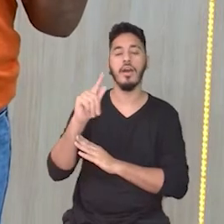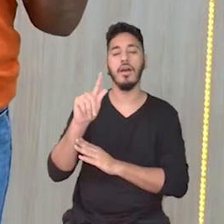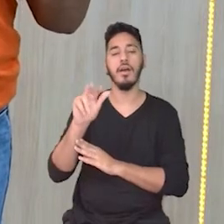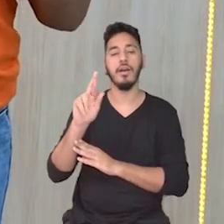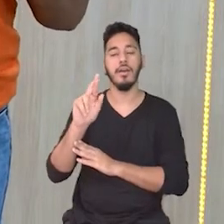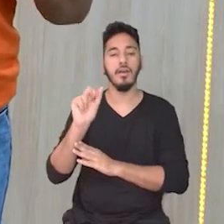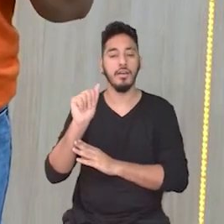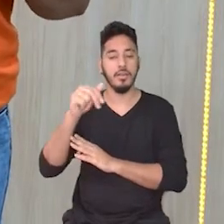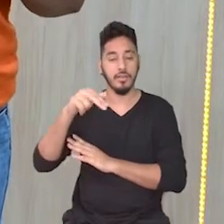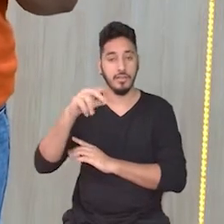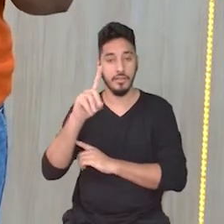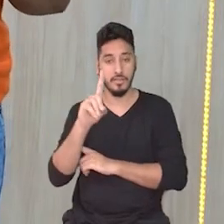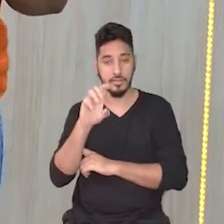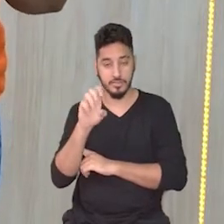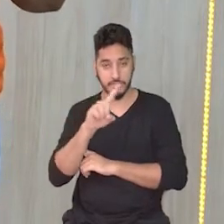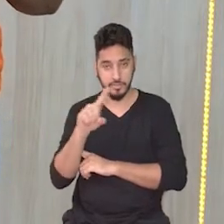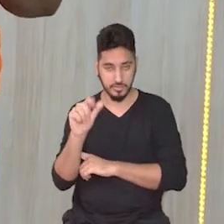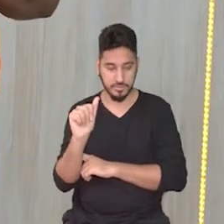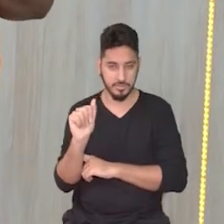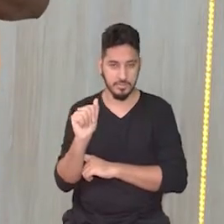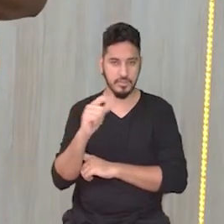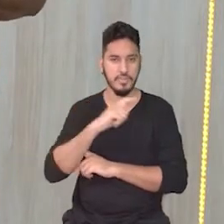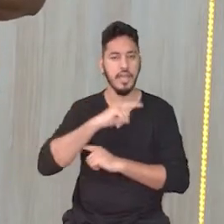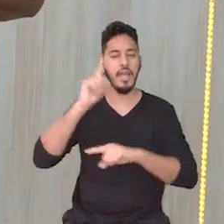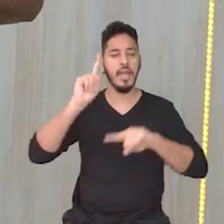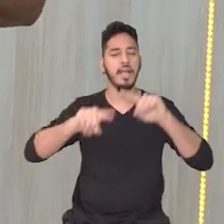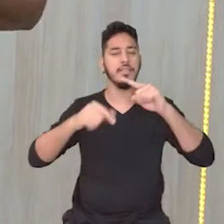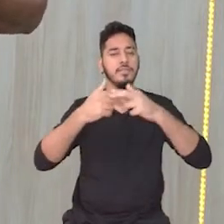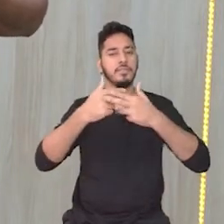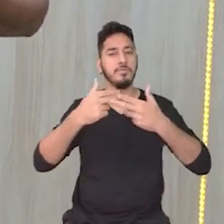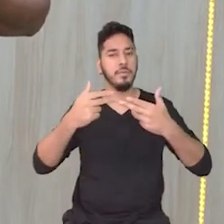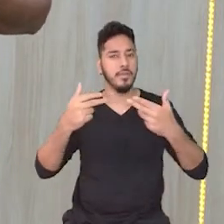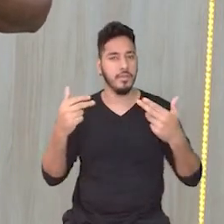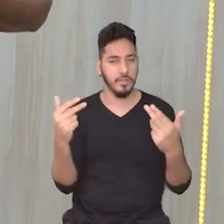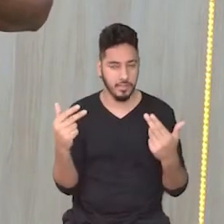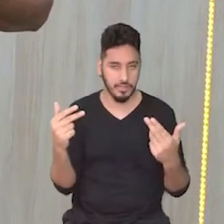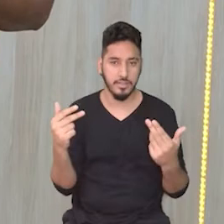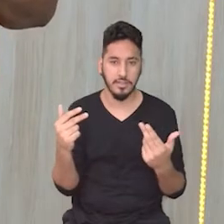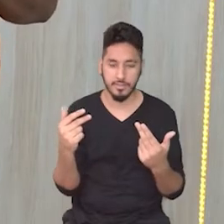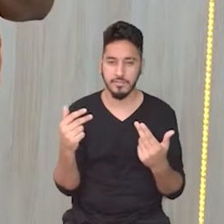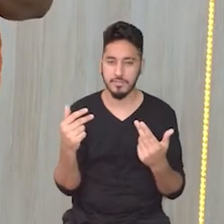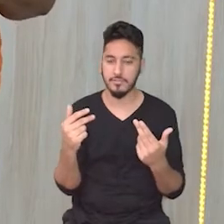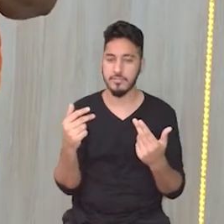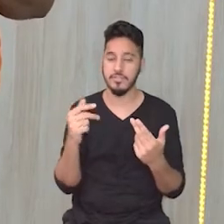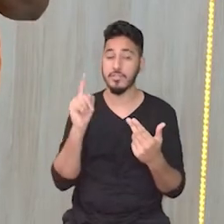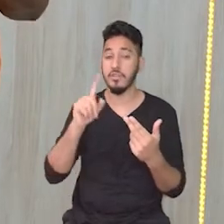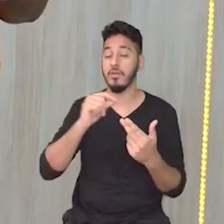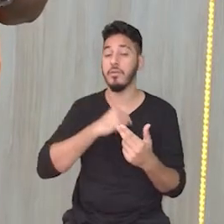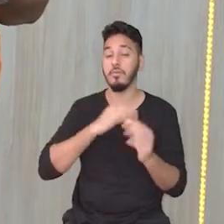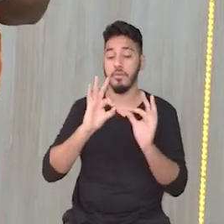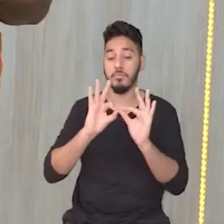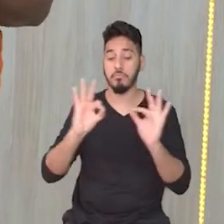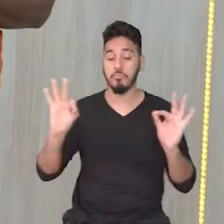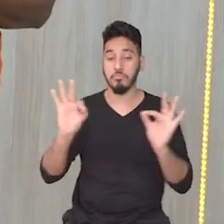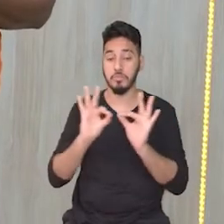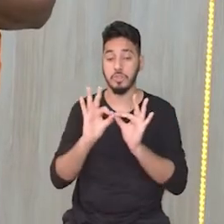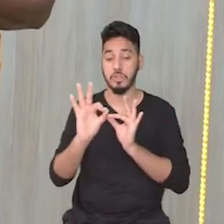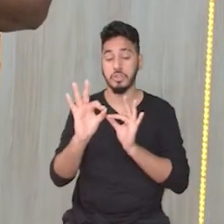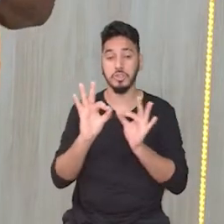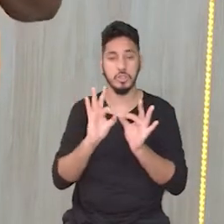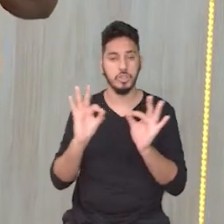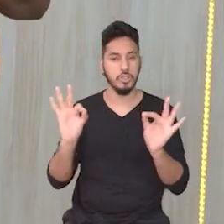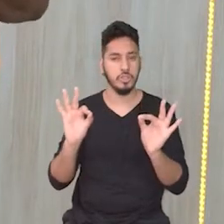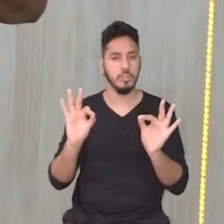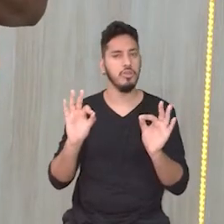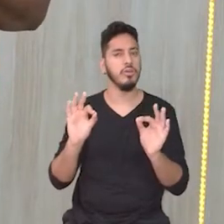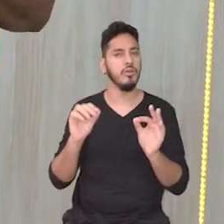grandezas, onde nós temos aqueles instrumentos de grandeza, que servem para medir, onde nós